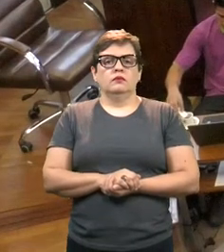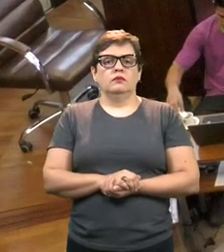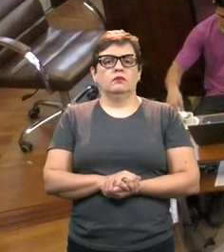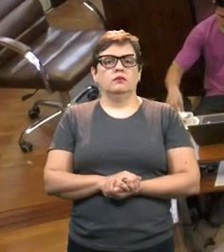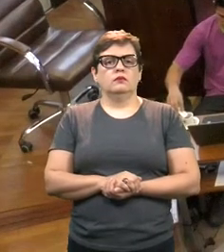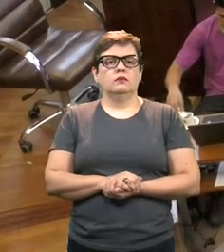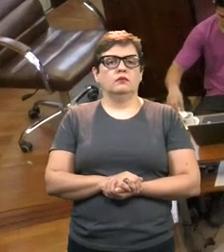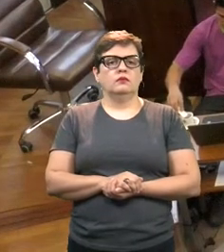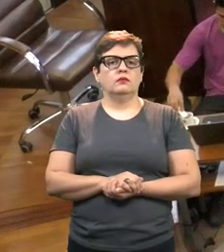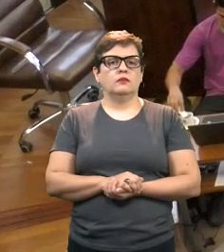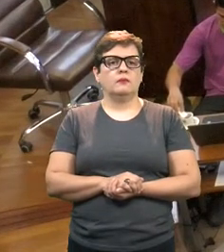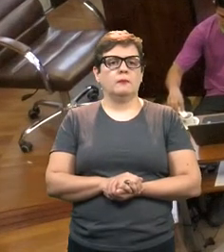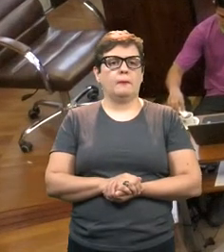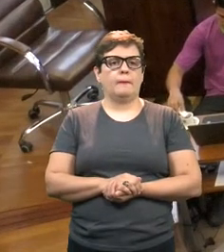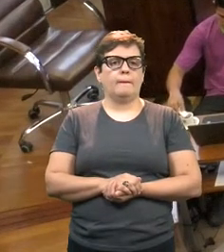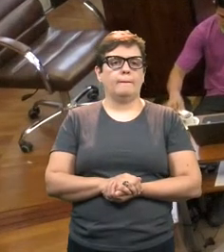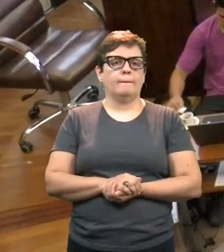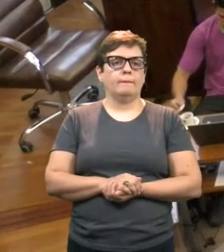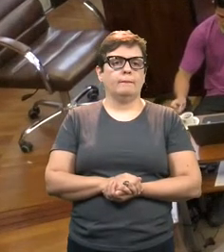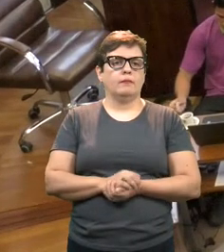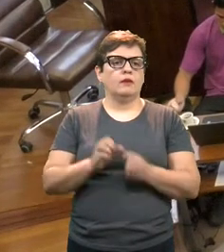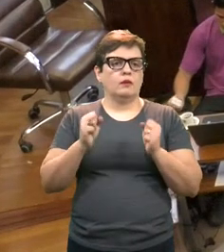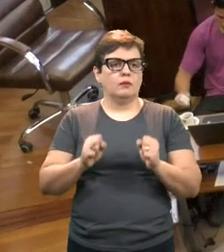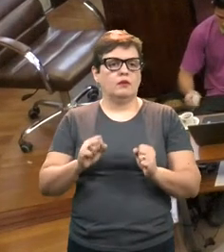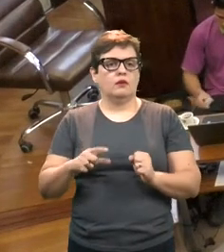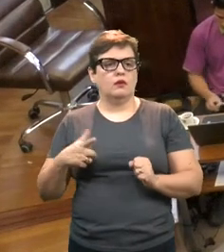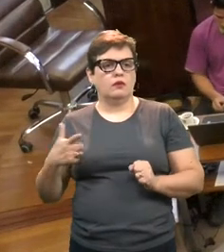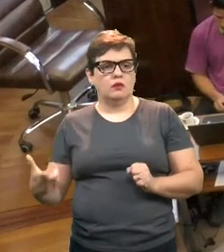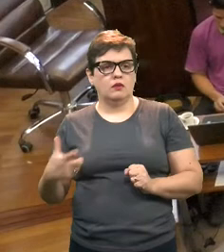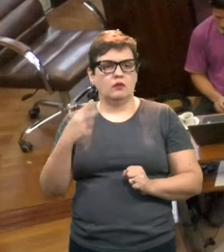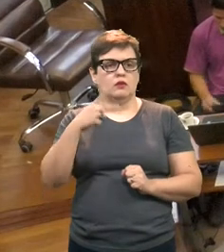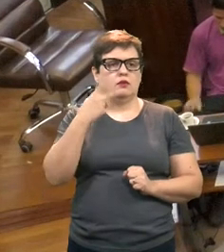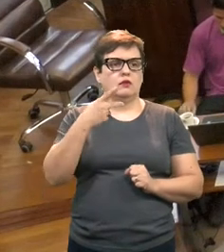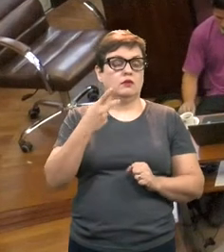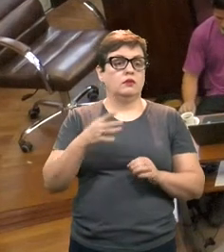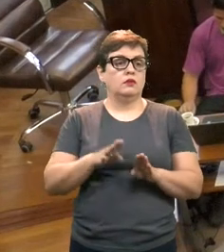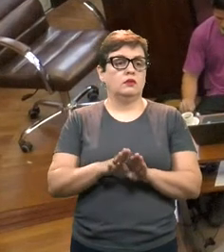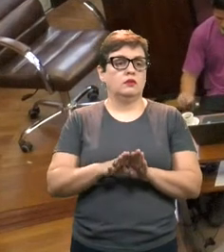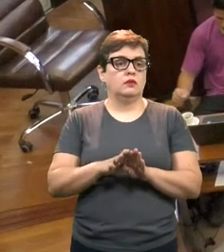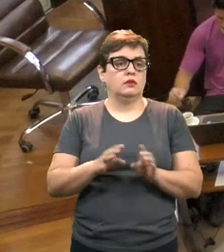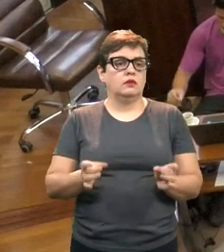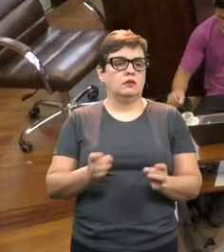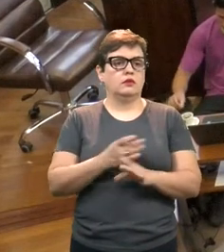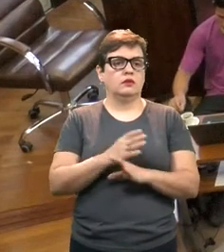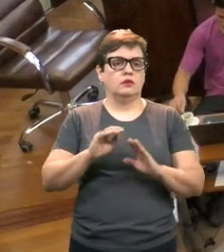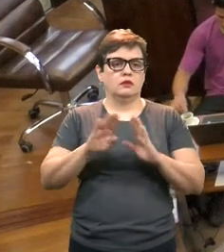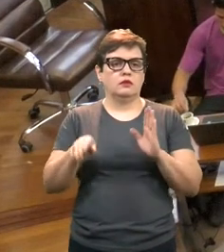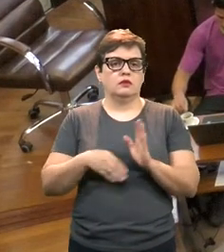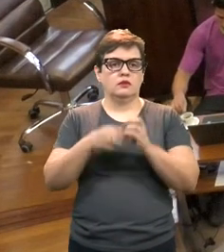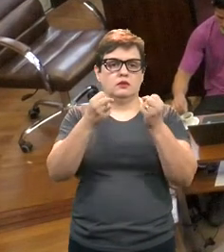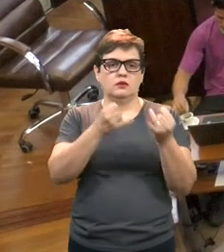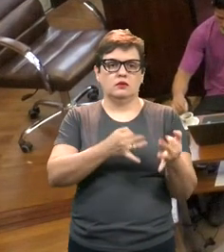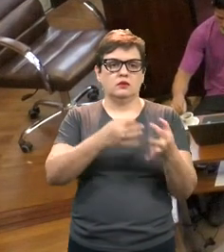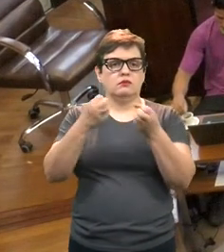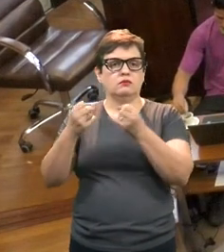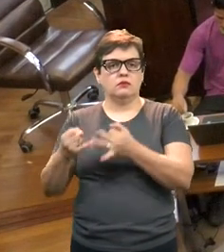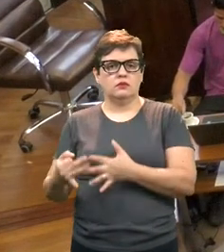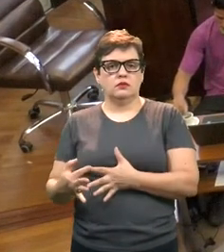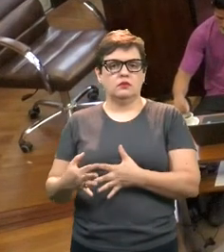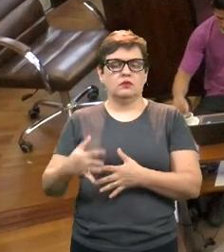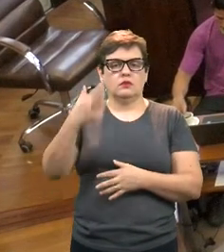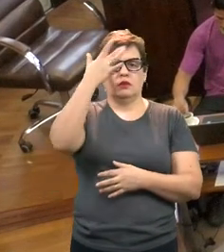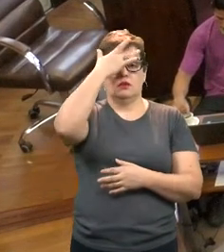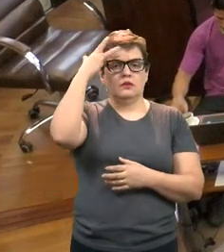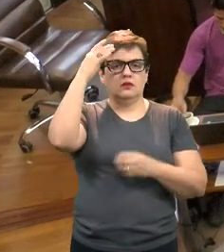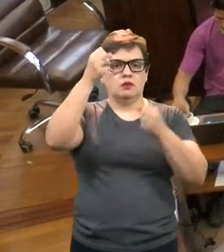Se houver sobra de tempo, ele será transferido para o expositor seguinte. Concluídas todas as exposições, os membros